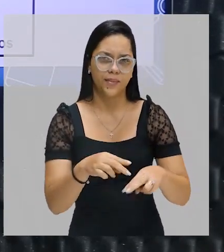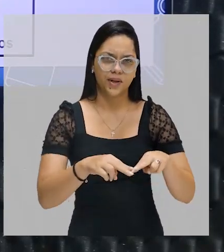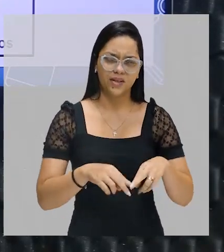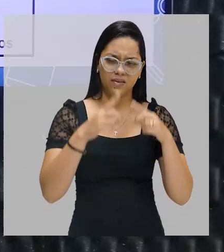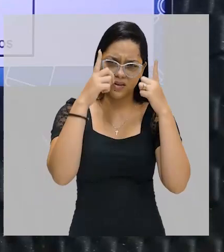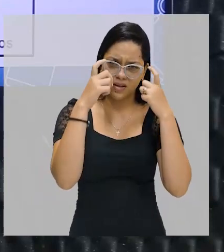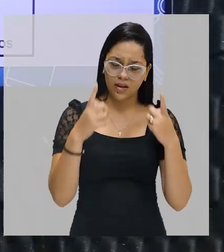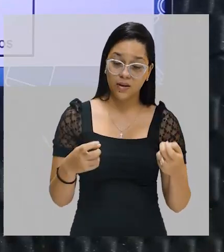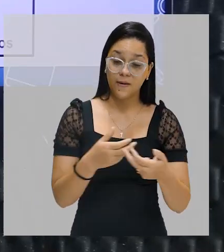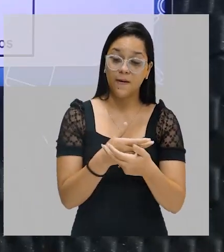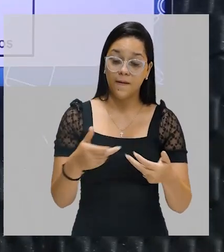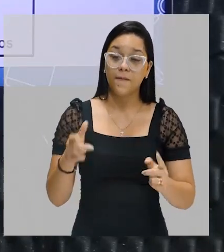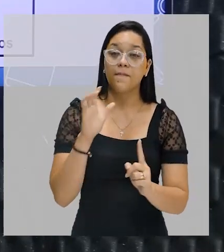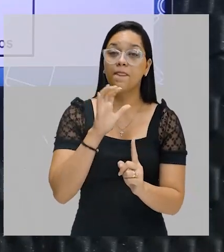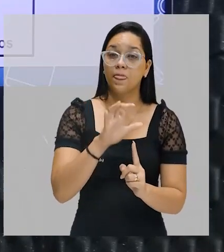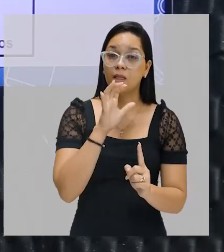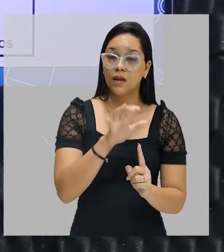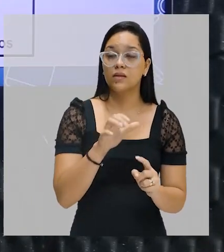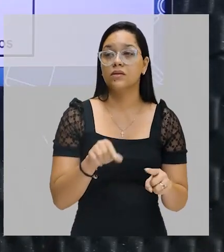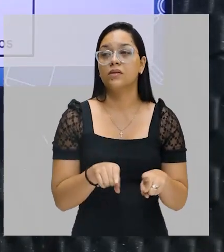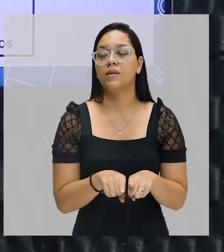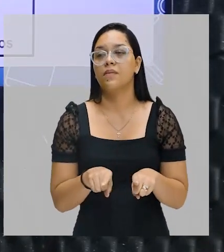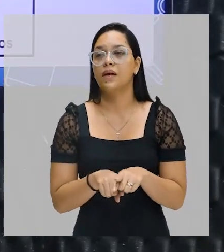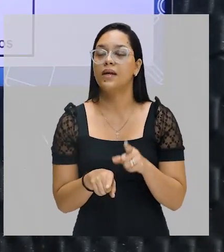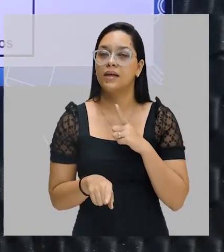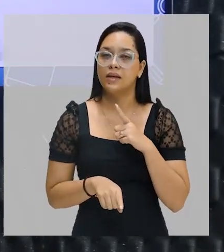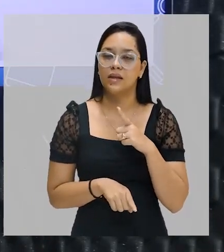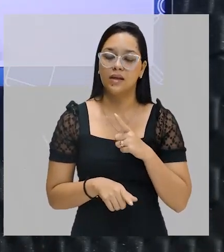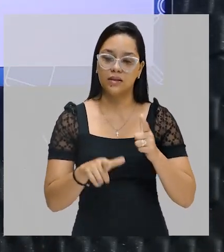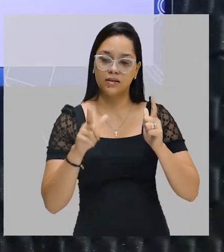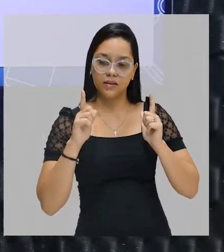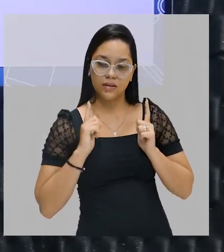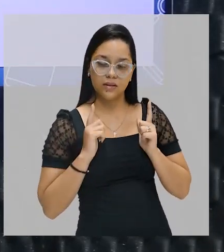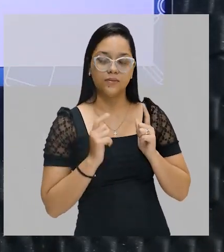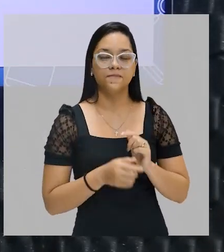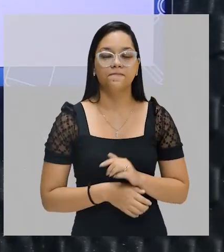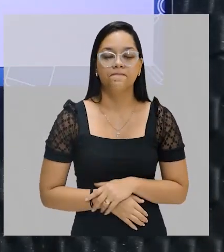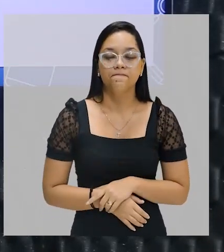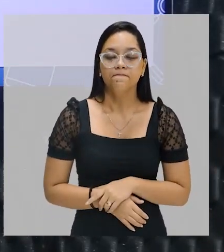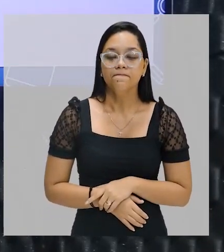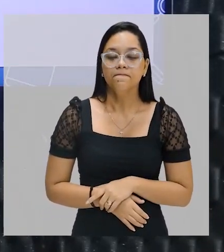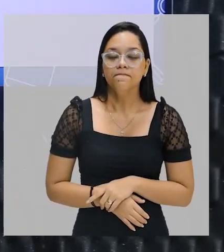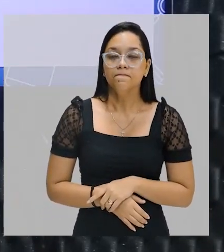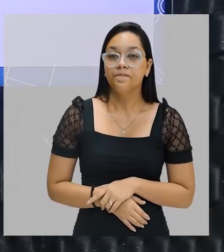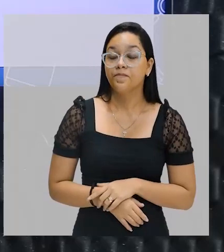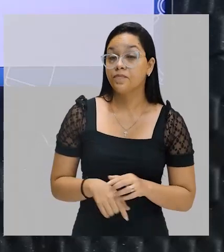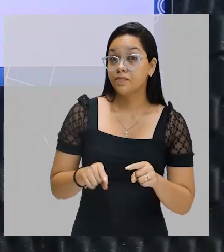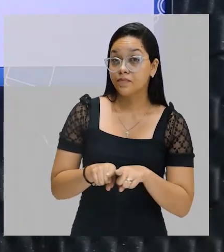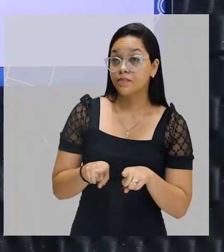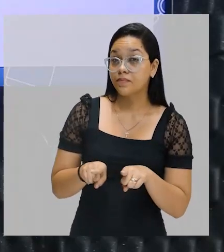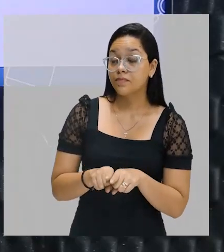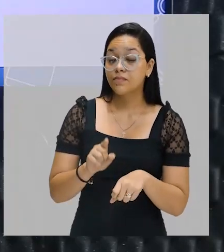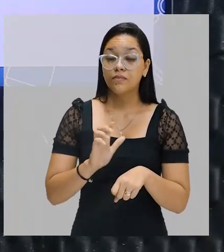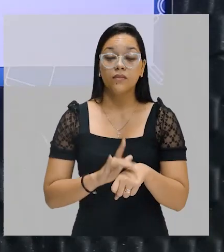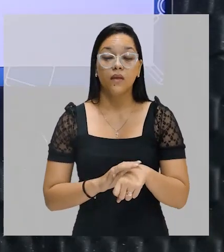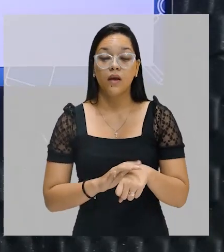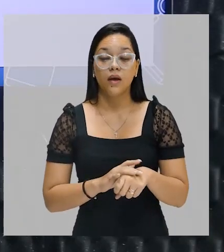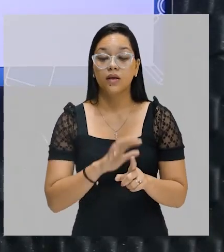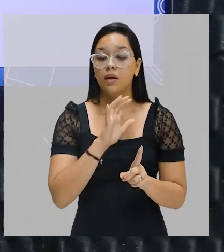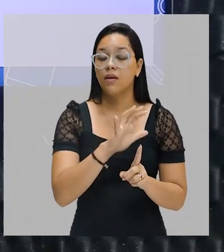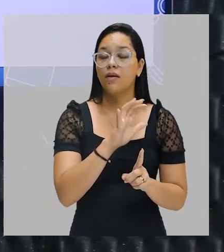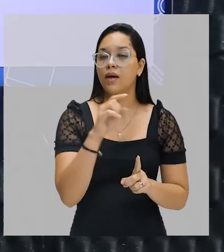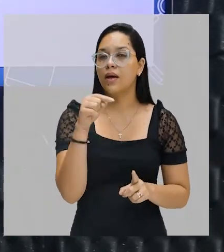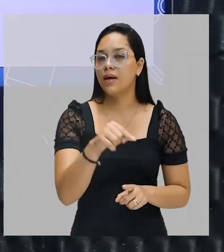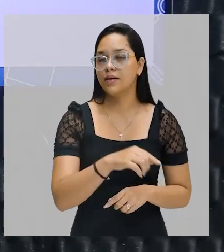Uma série de fatores aí influenciam nesse sedentarismo. Aí as doenças provocadas pelo